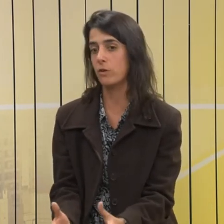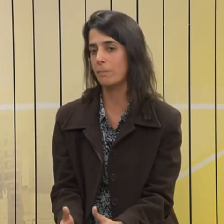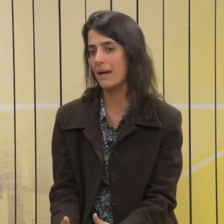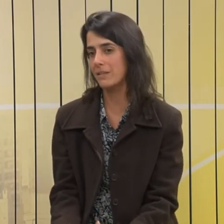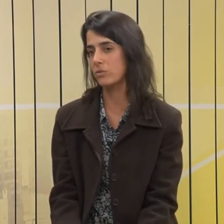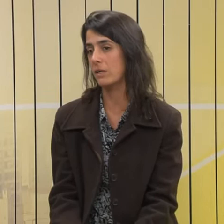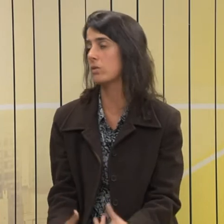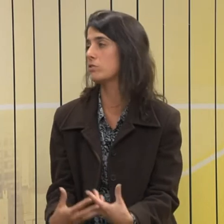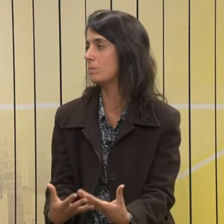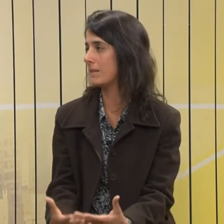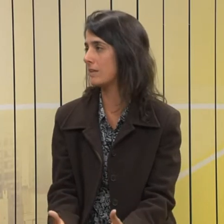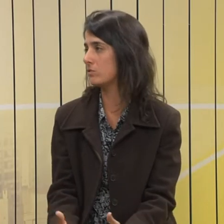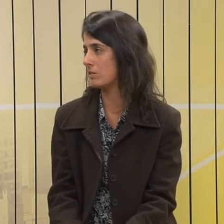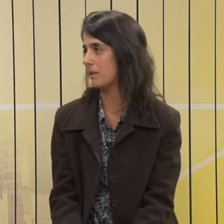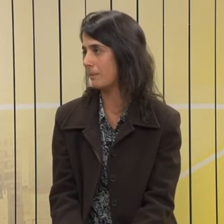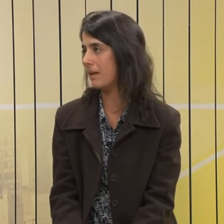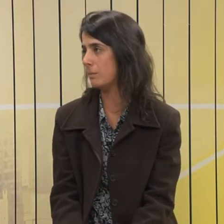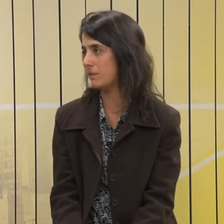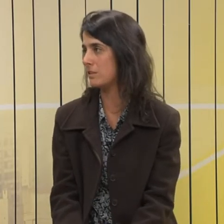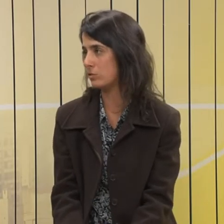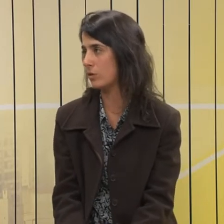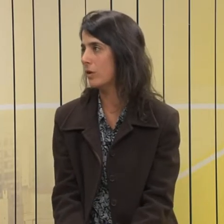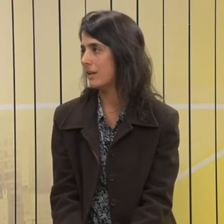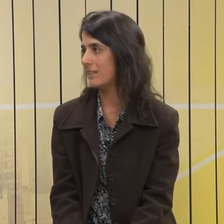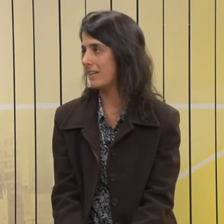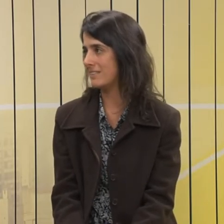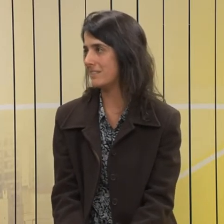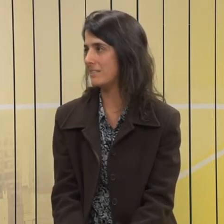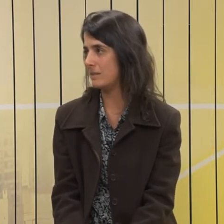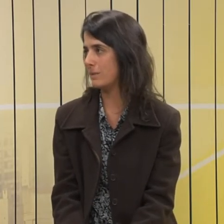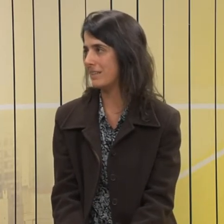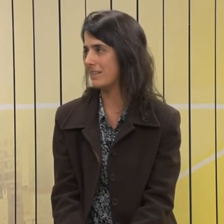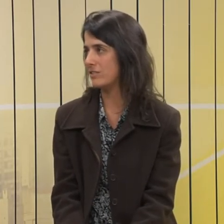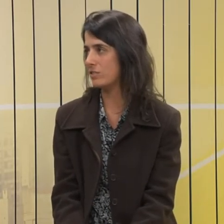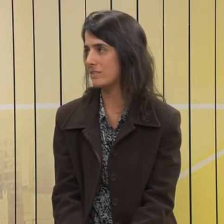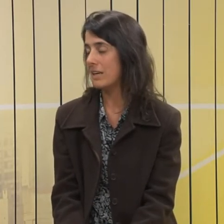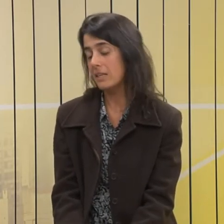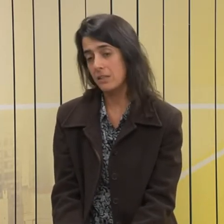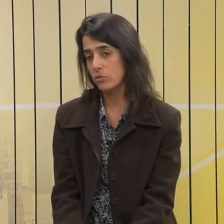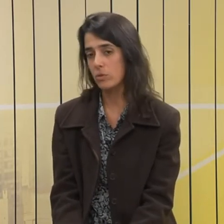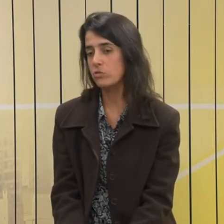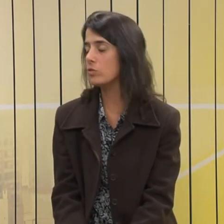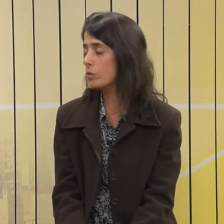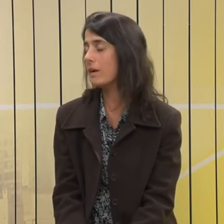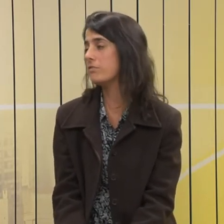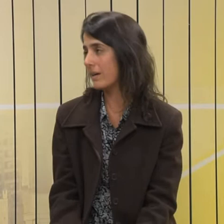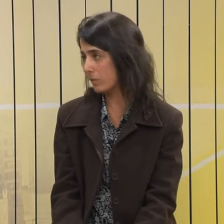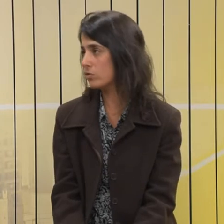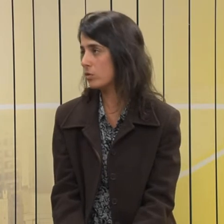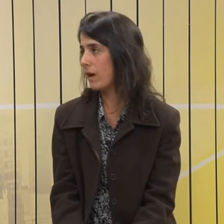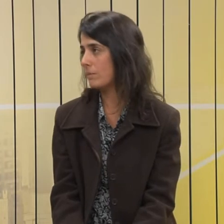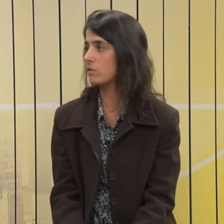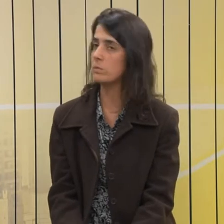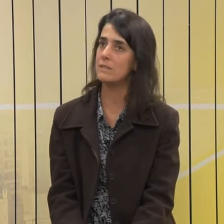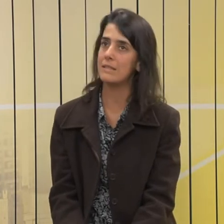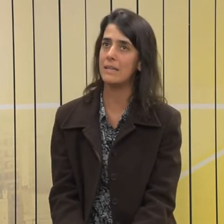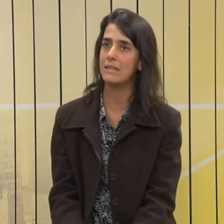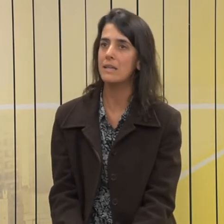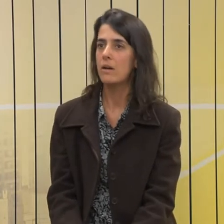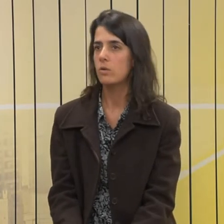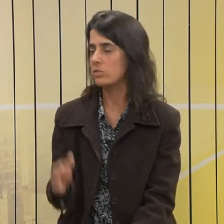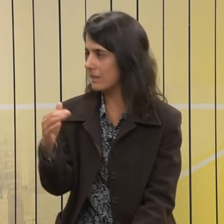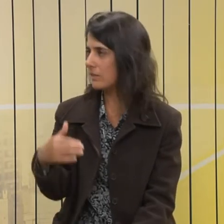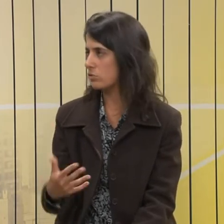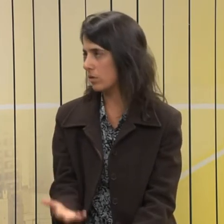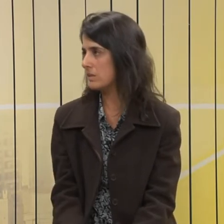país formado, né? O nosso mercado de trabalho precisou, né, desses imigrantes. E isso continua e vai continuar, mesmo se